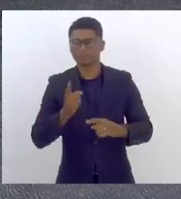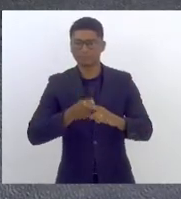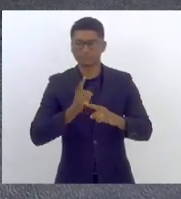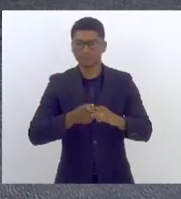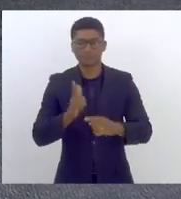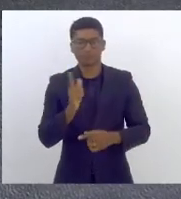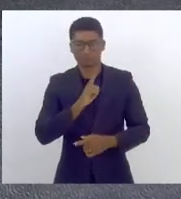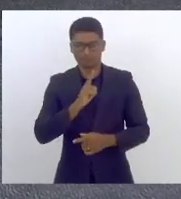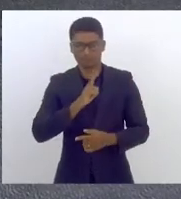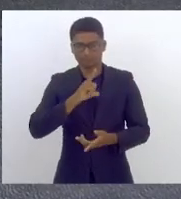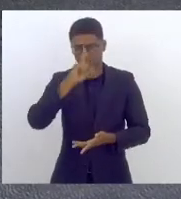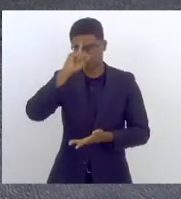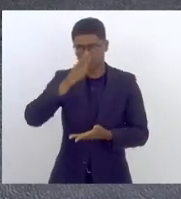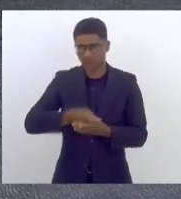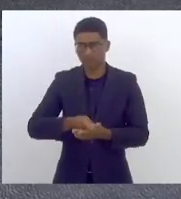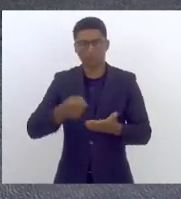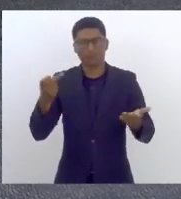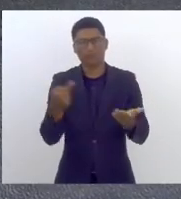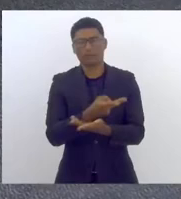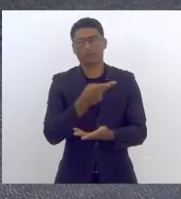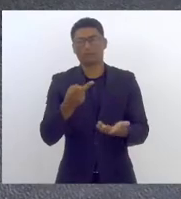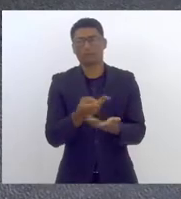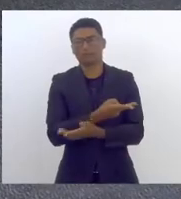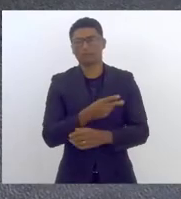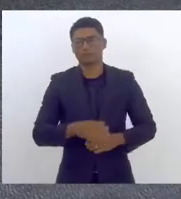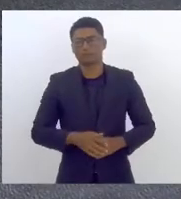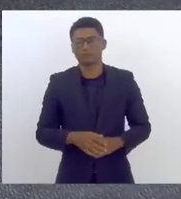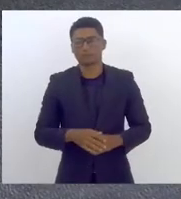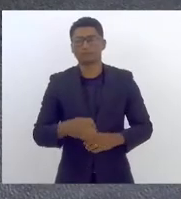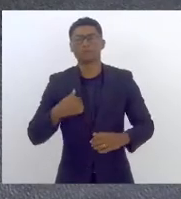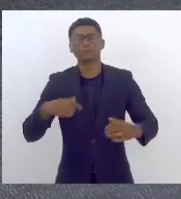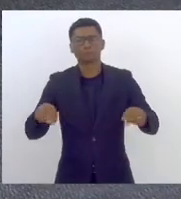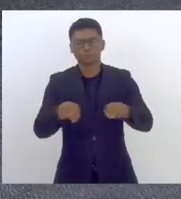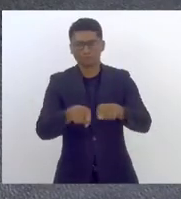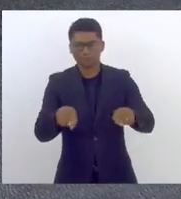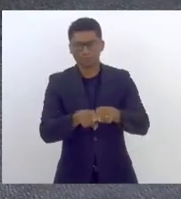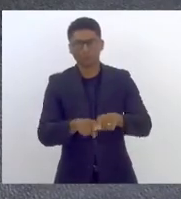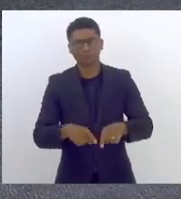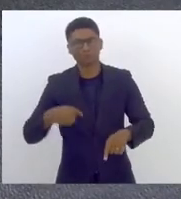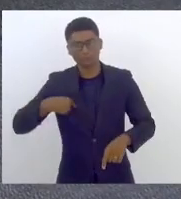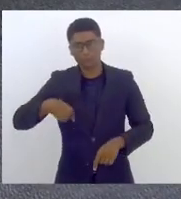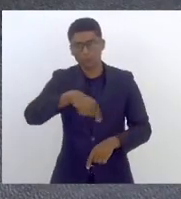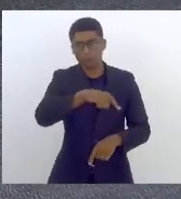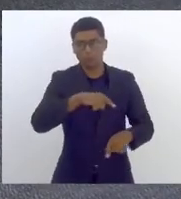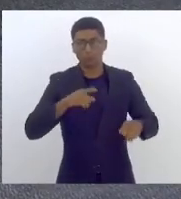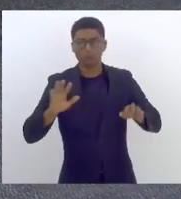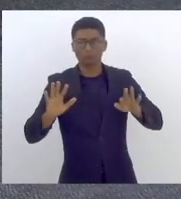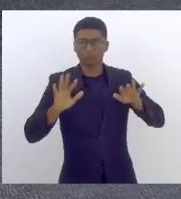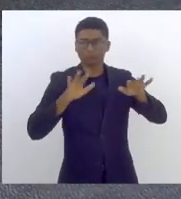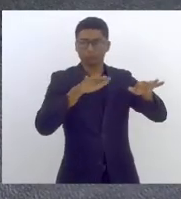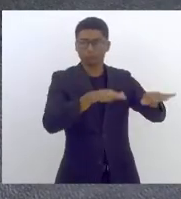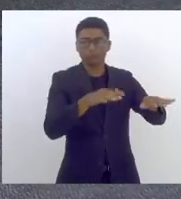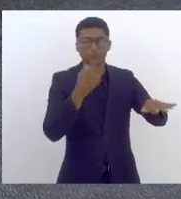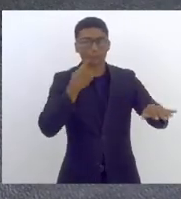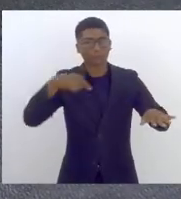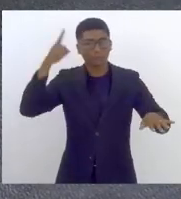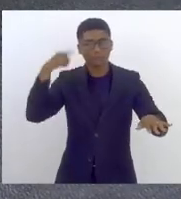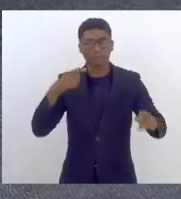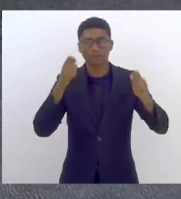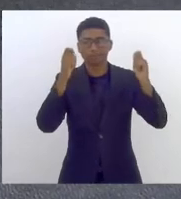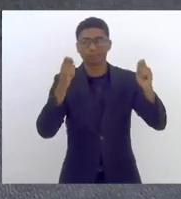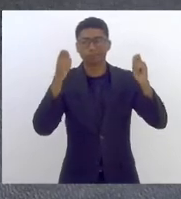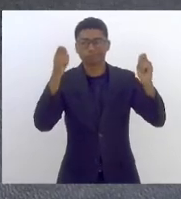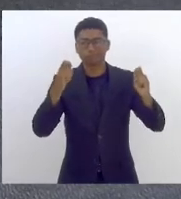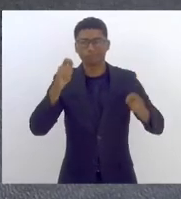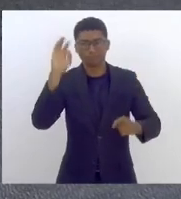decisão horrorosa uma contestação é o próprio Participei de uma manifestação na passada e houve